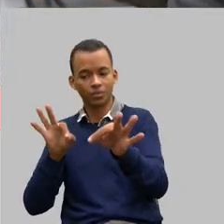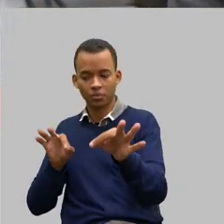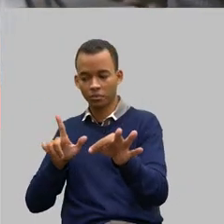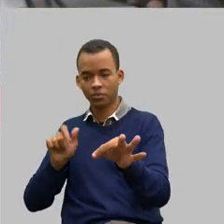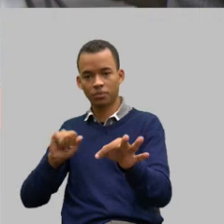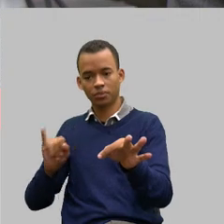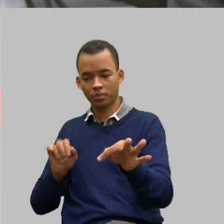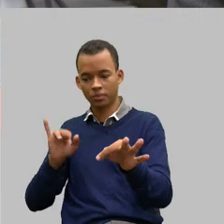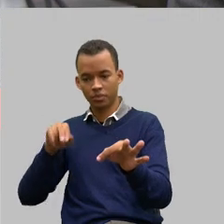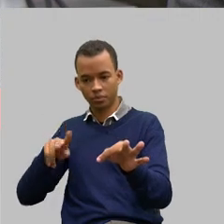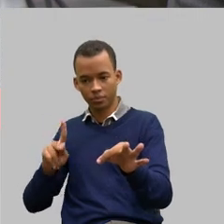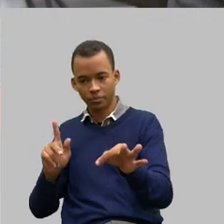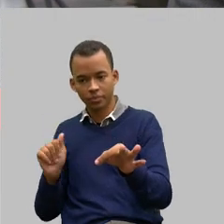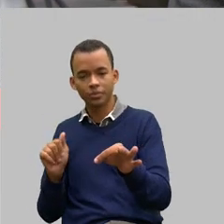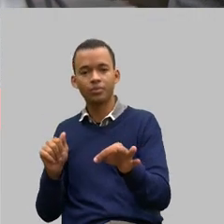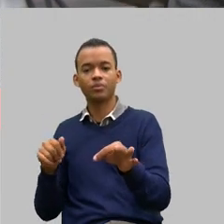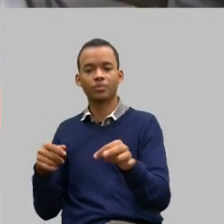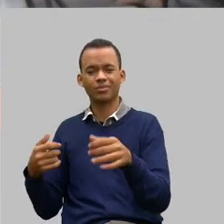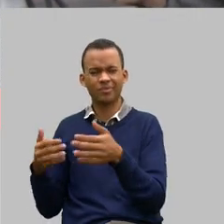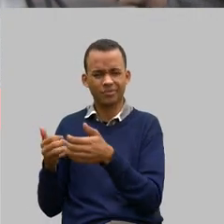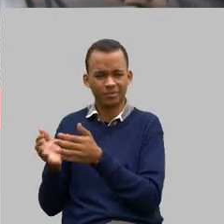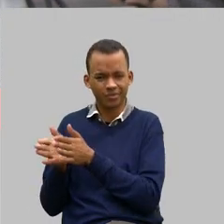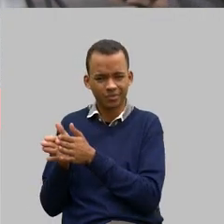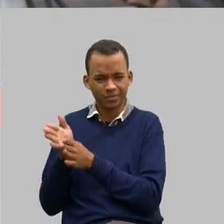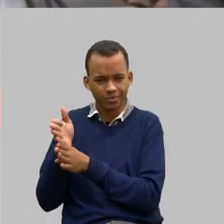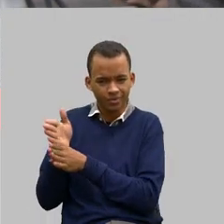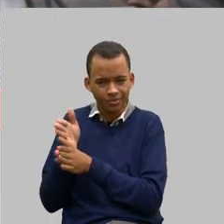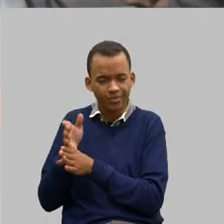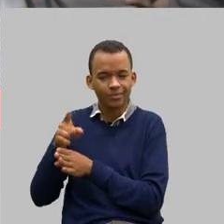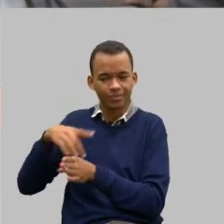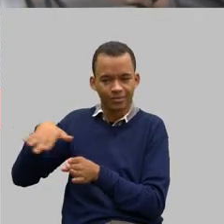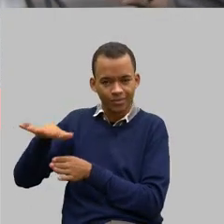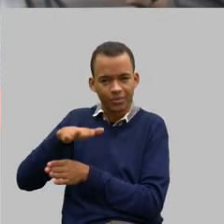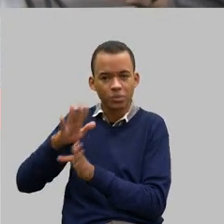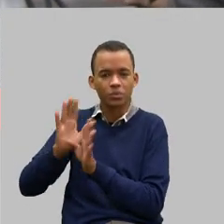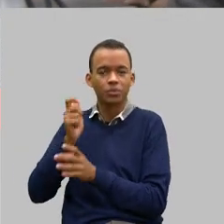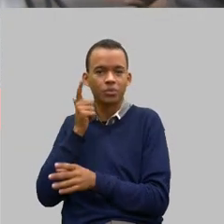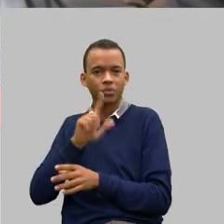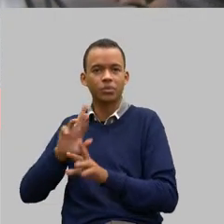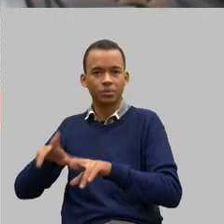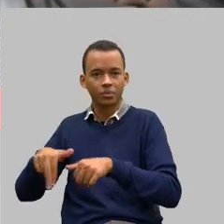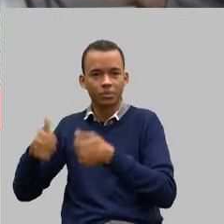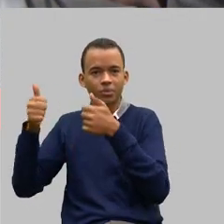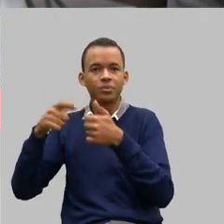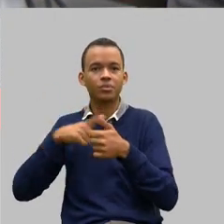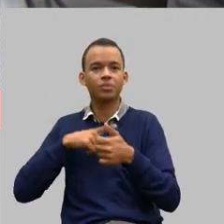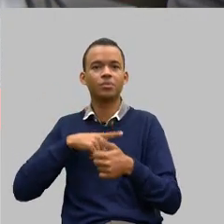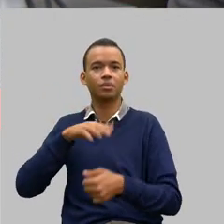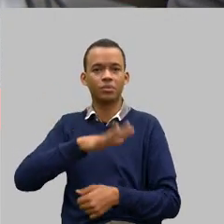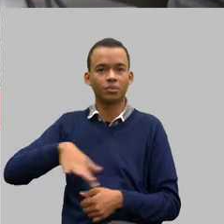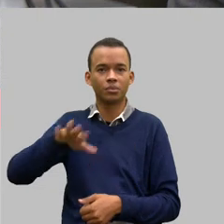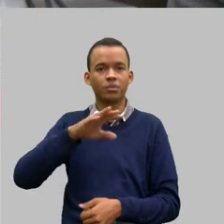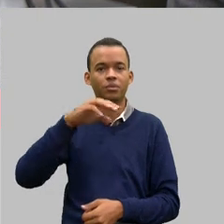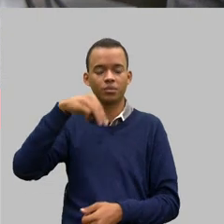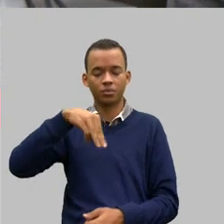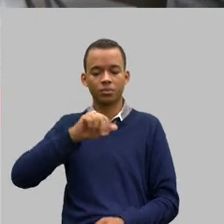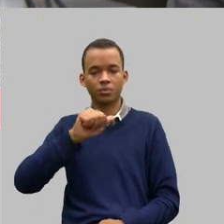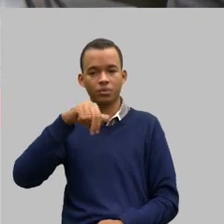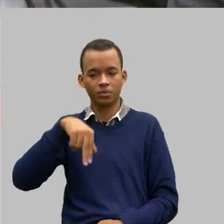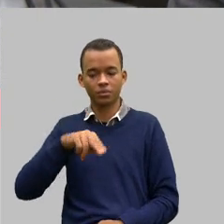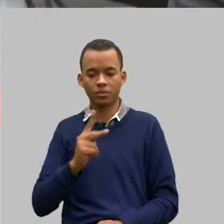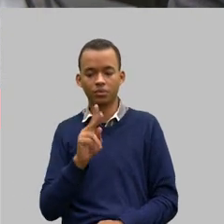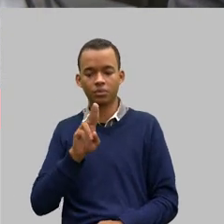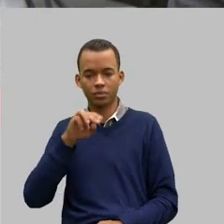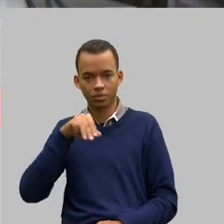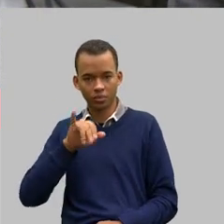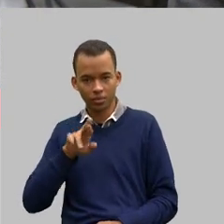divisa E então a gente tem recuperado as estradas lá da região Essa é a Regional de maum Mirim de Valadares também a gente tá com